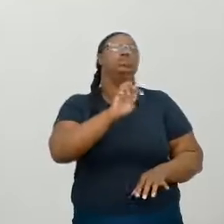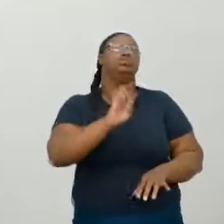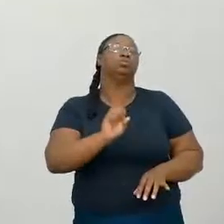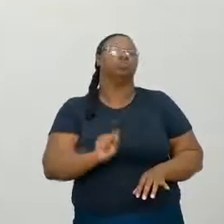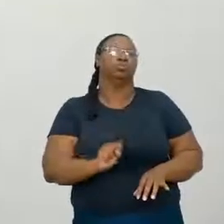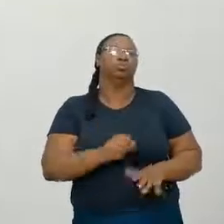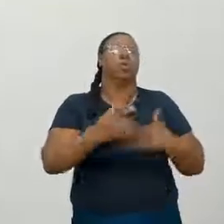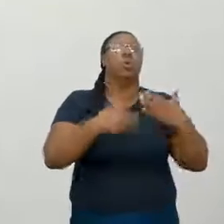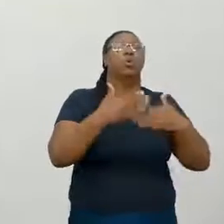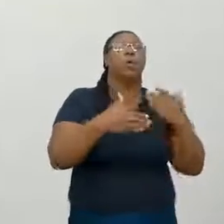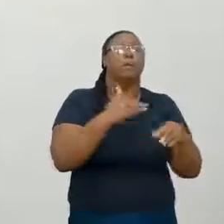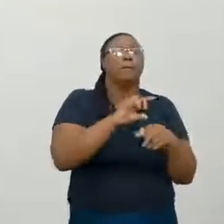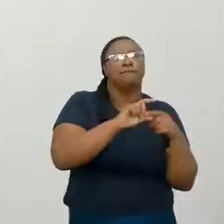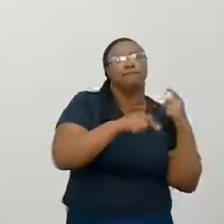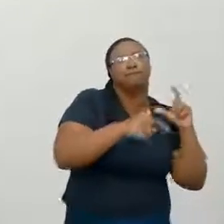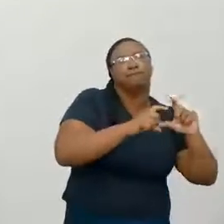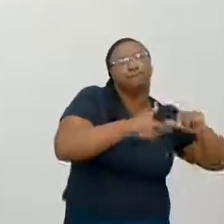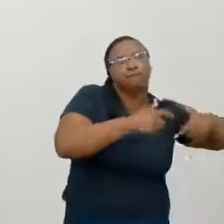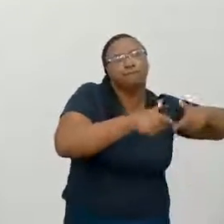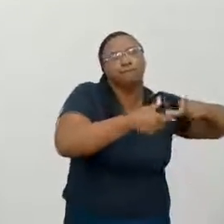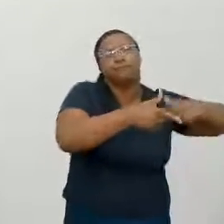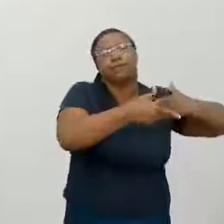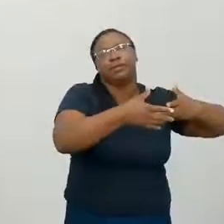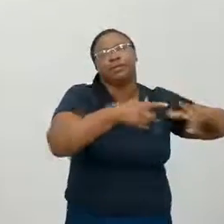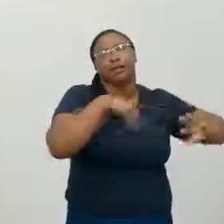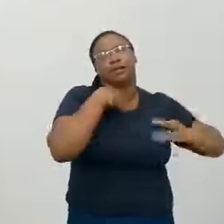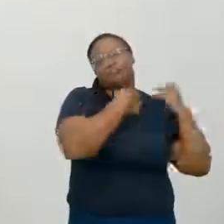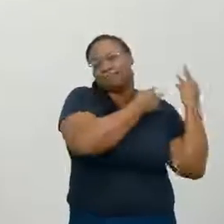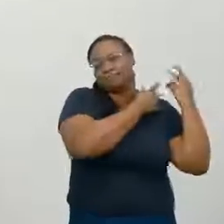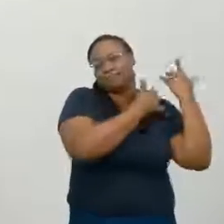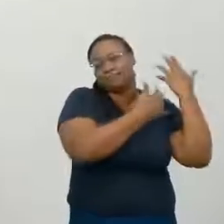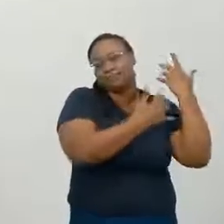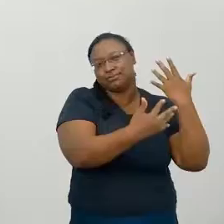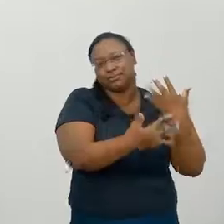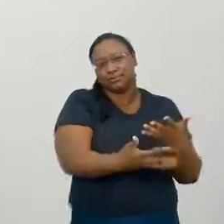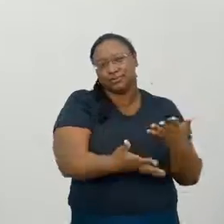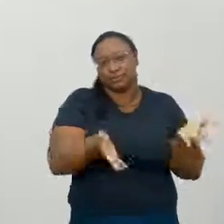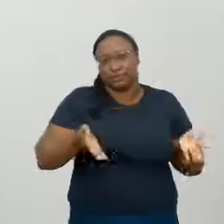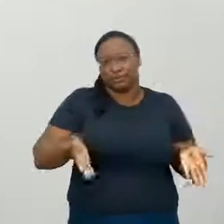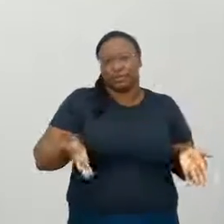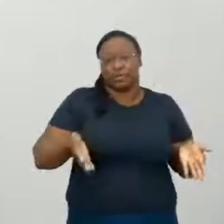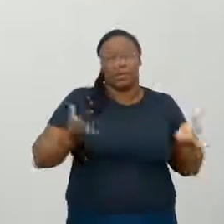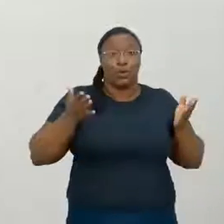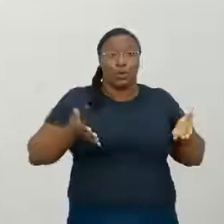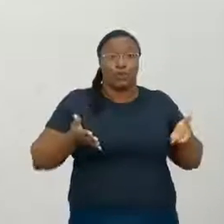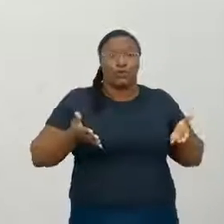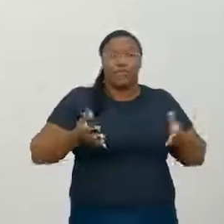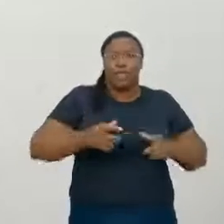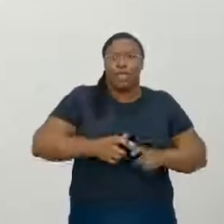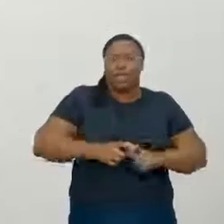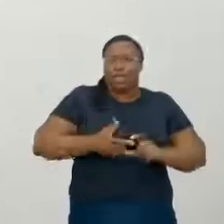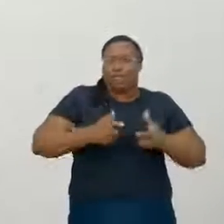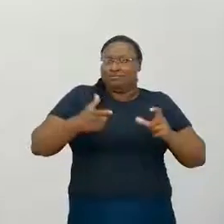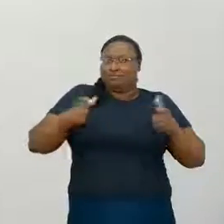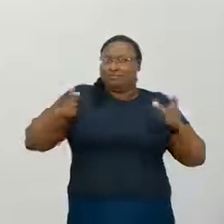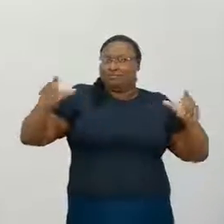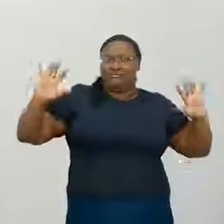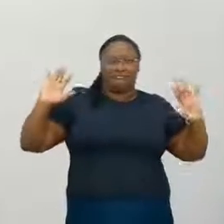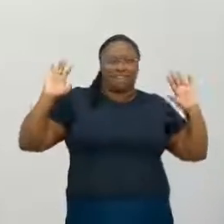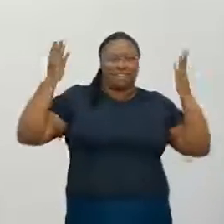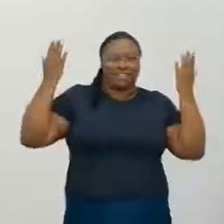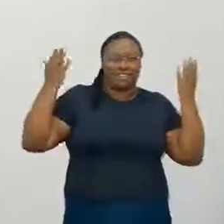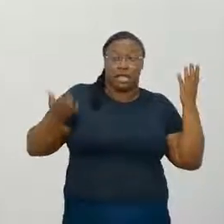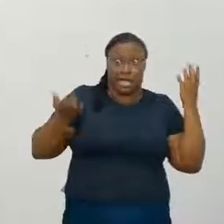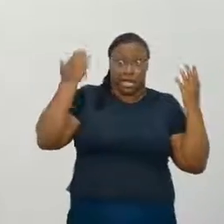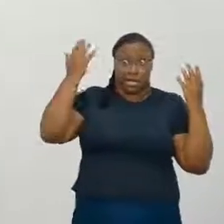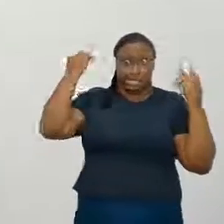ao longo dos anos, né? Então a gente tem hoje em dia uma mega festa em Barretos, né? Era antes, né,